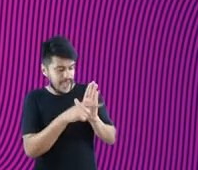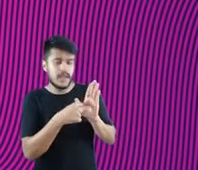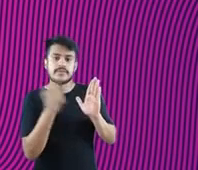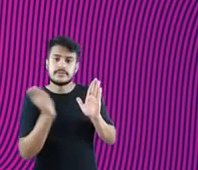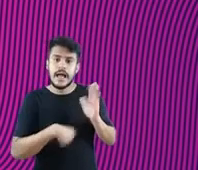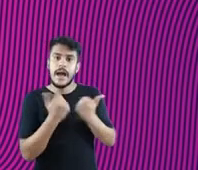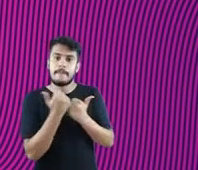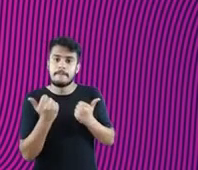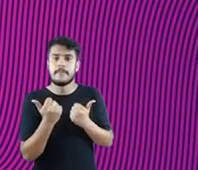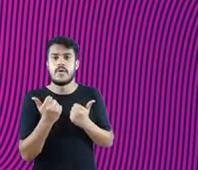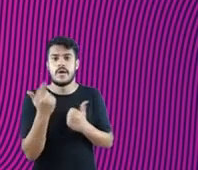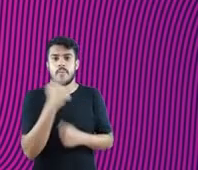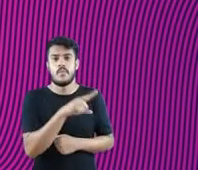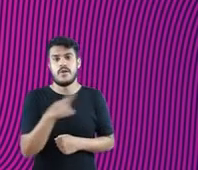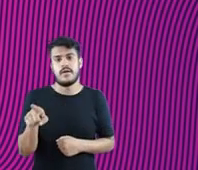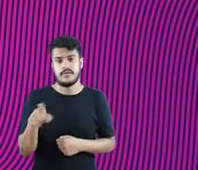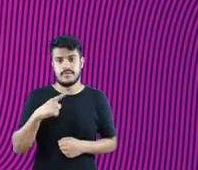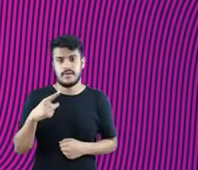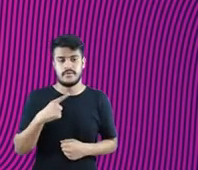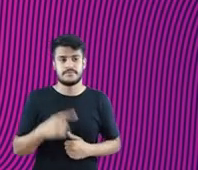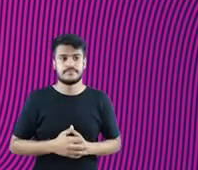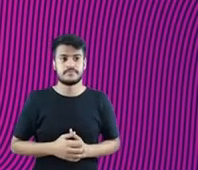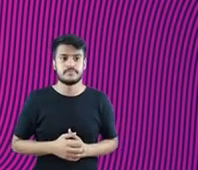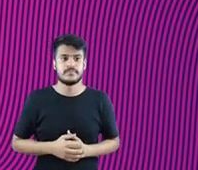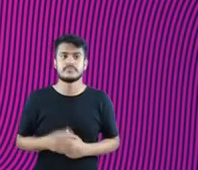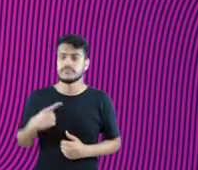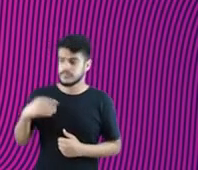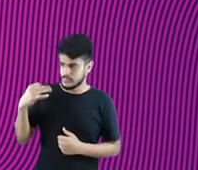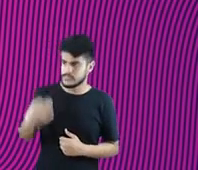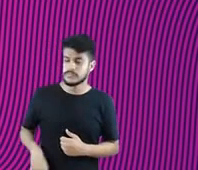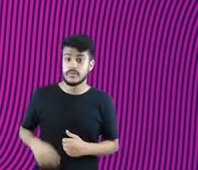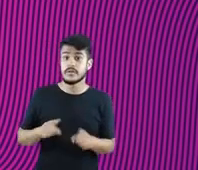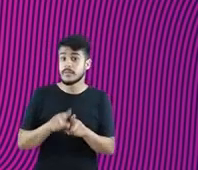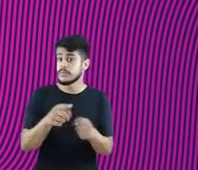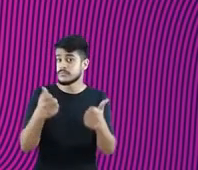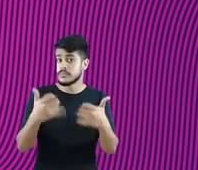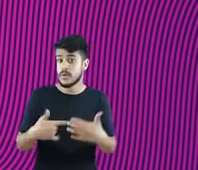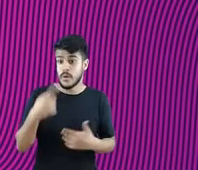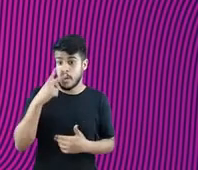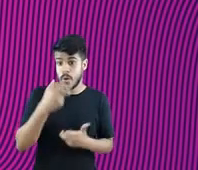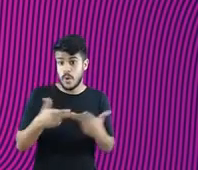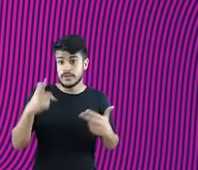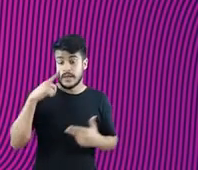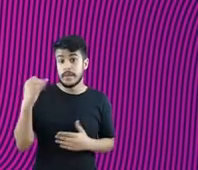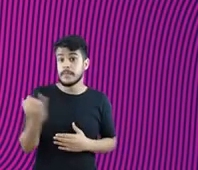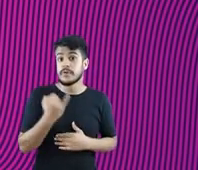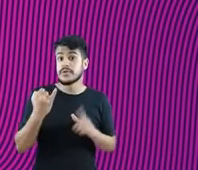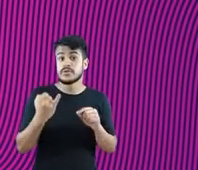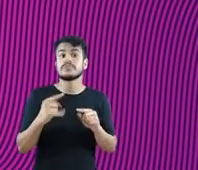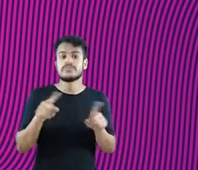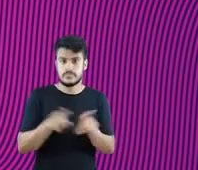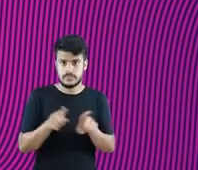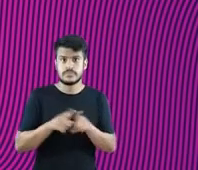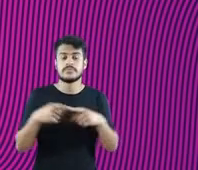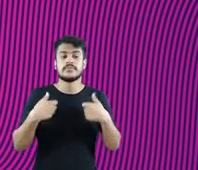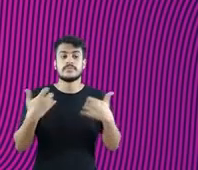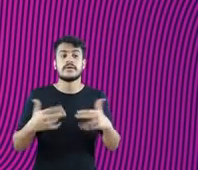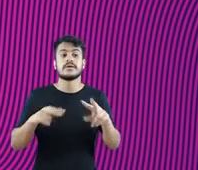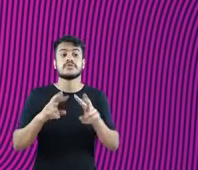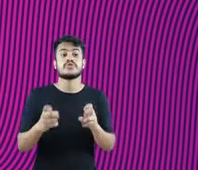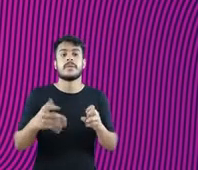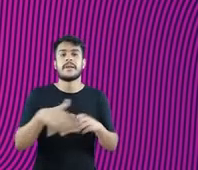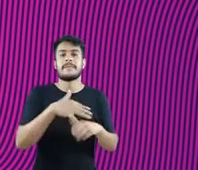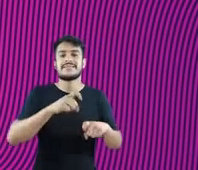essas mulheres. Com certeza. E você falou uma coisa muito importante, que a gente fala da parte sexual